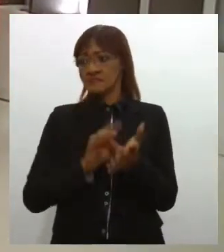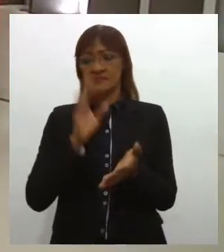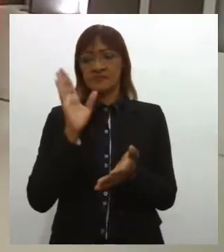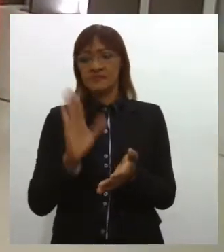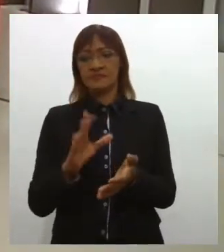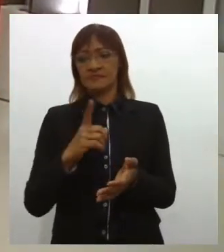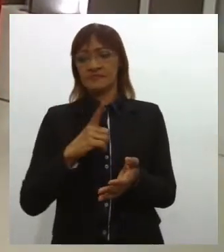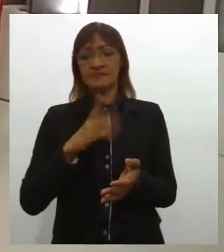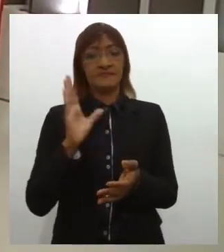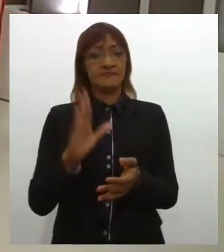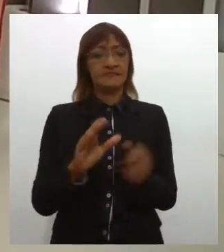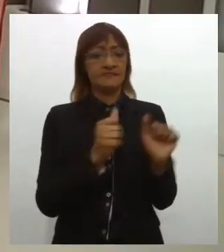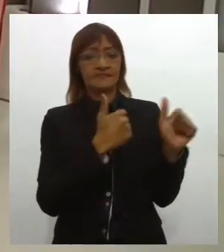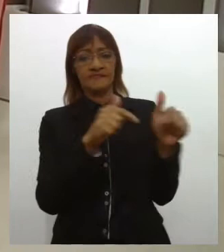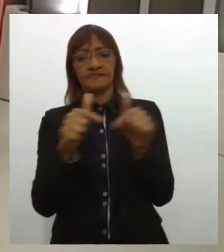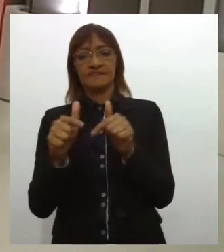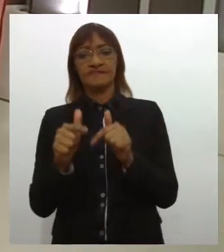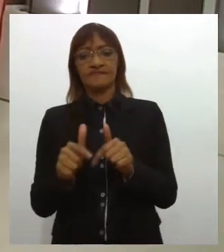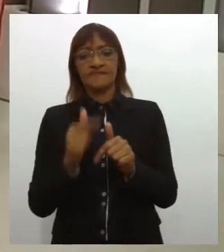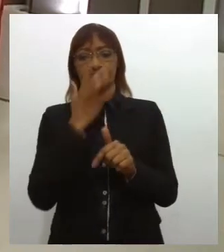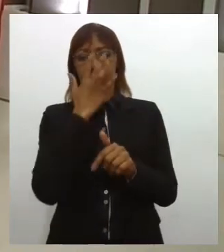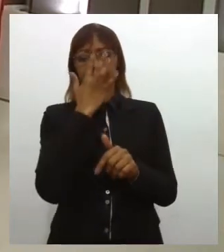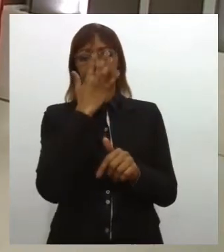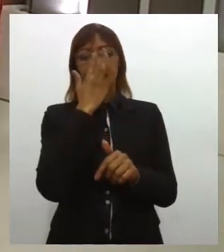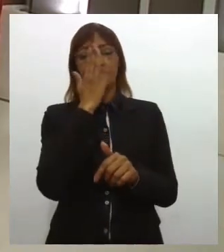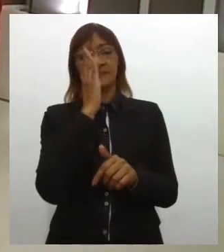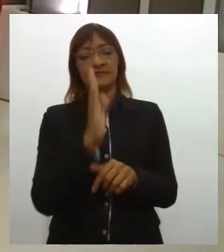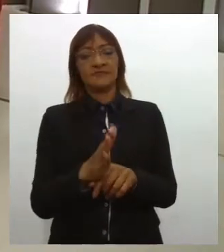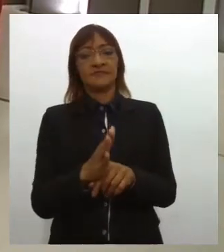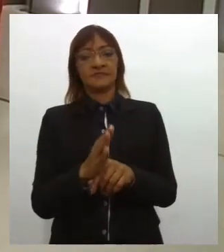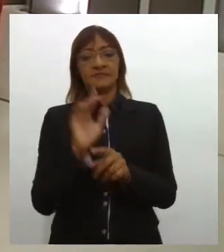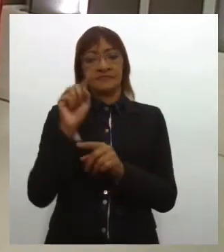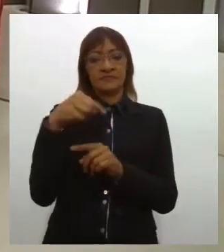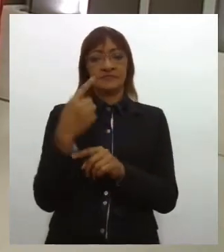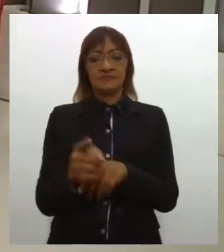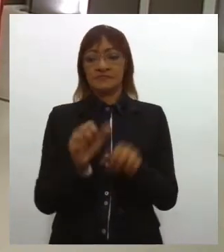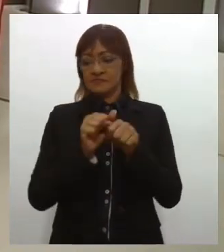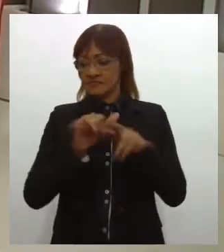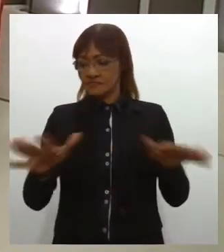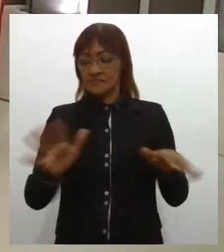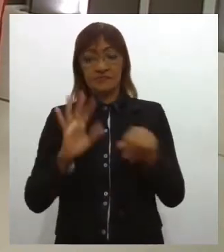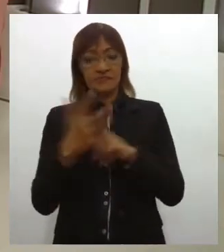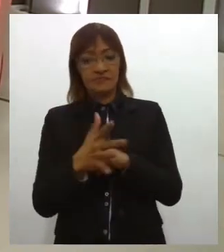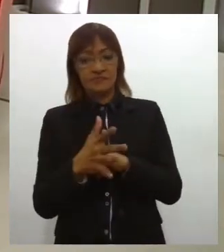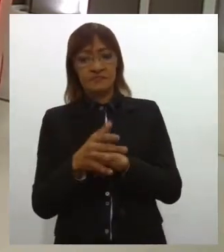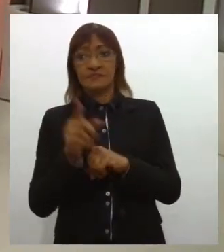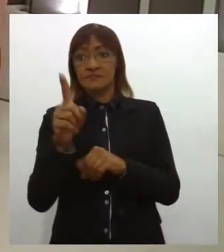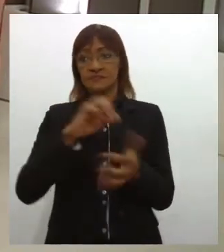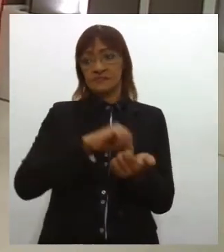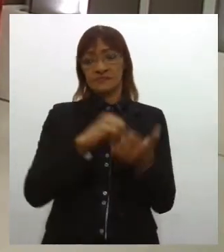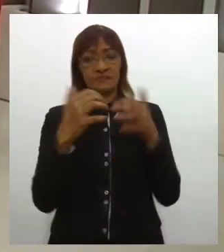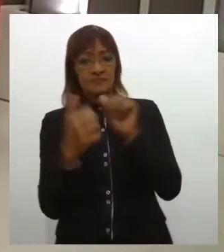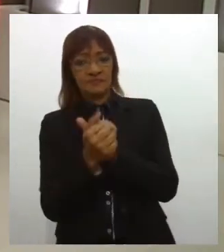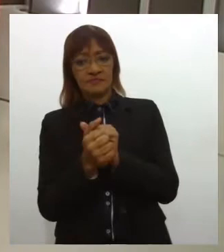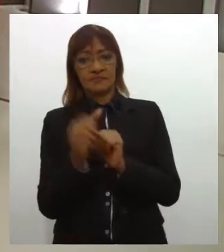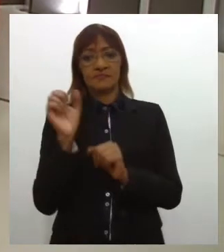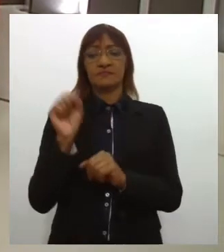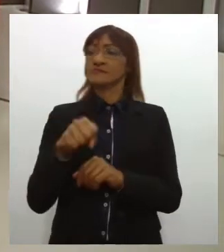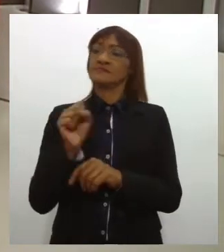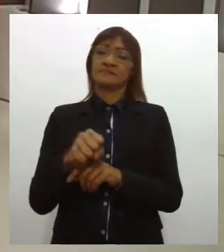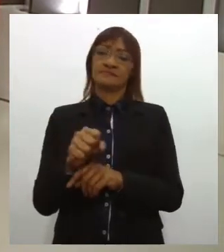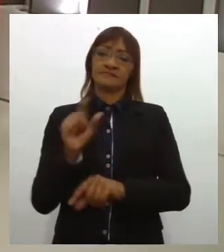os trabalhos eles foram iniciados em 2019 e depois chega o período de pandemia. Então, vocês tiveram que adaptar a questão do plano com relação